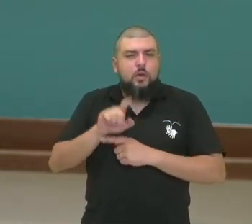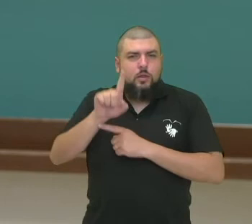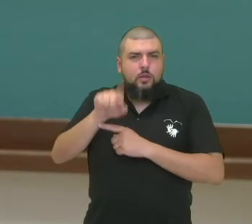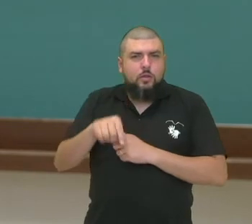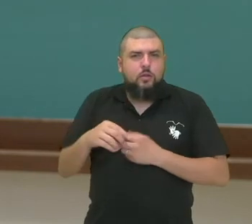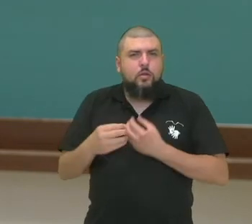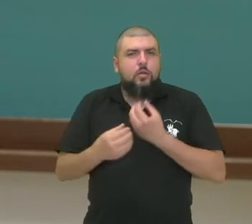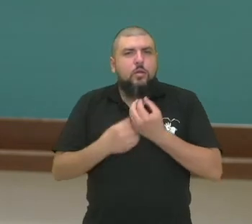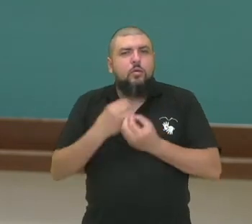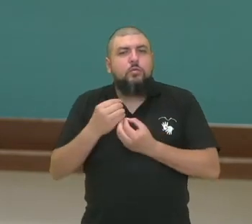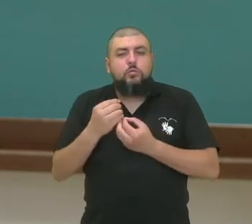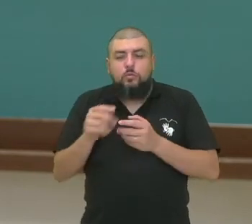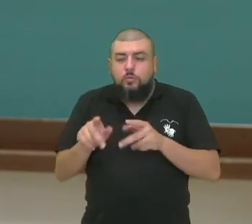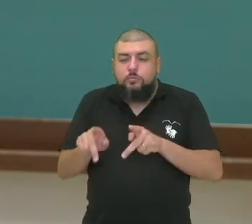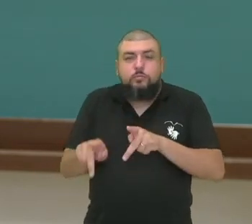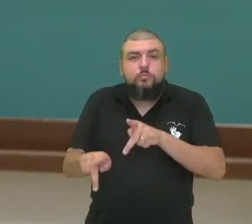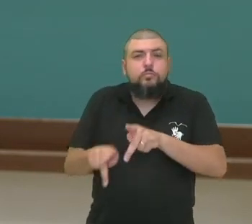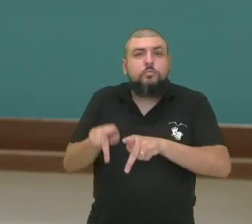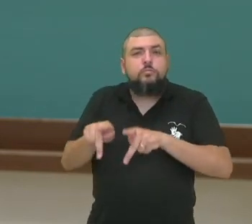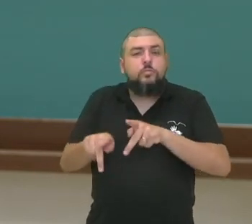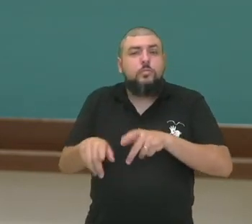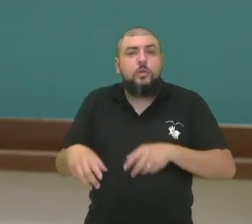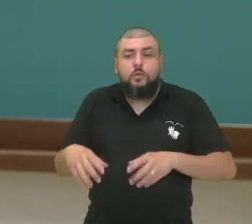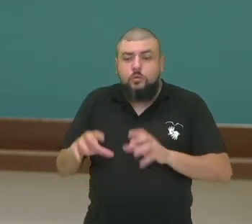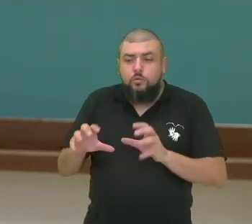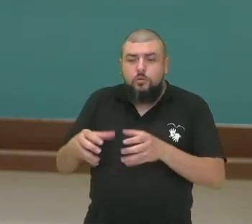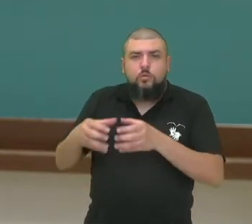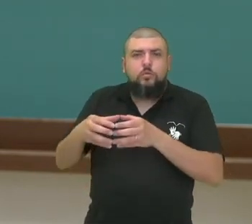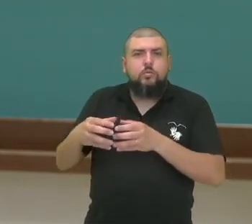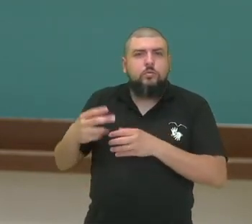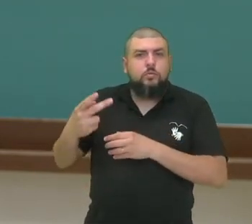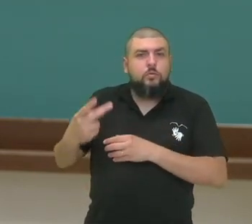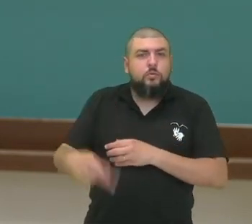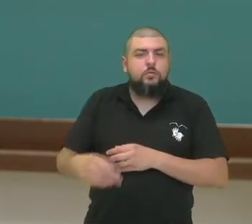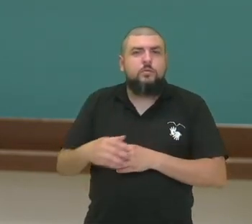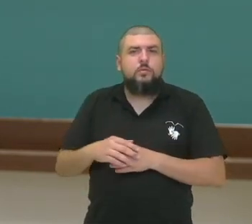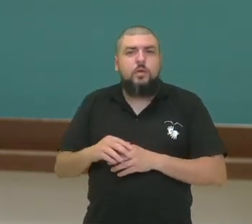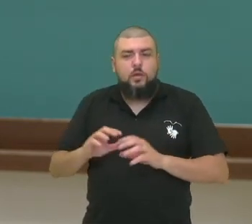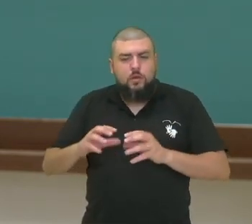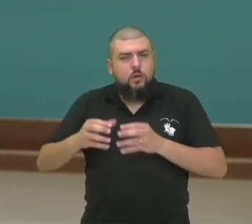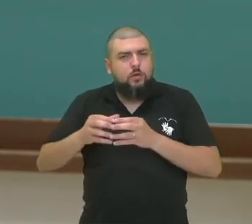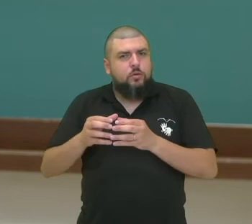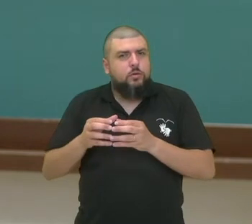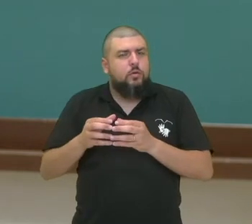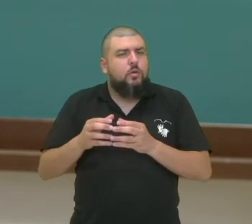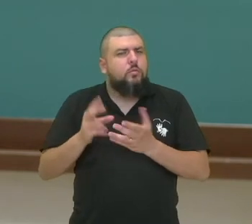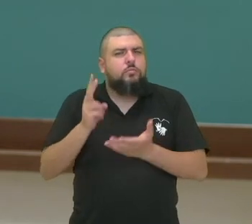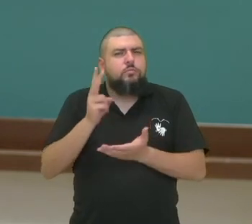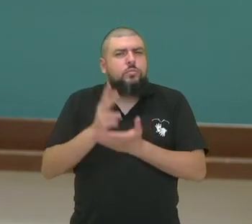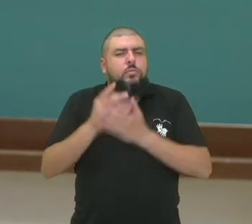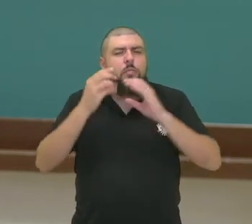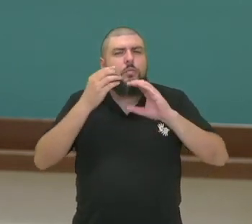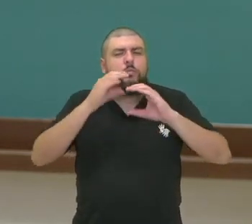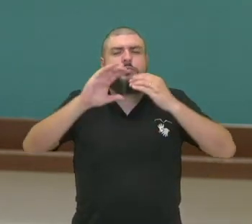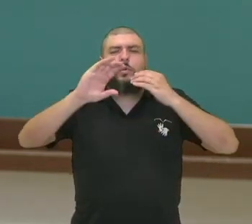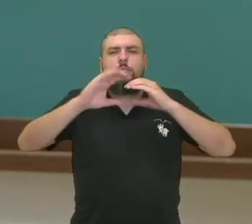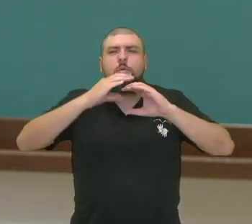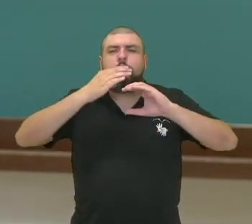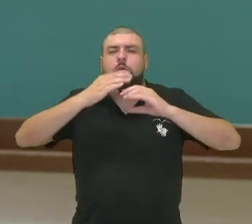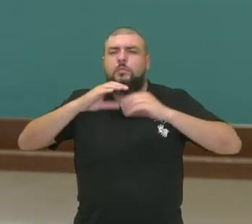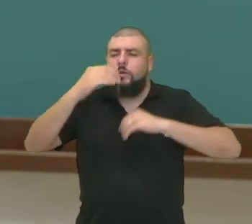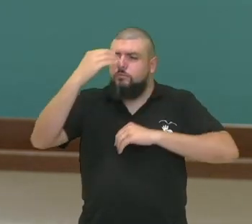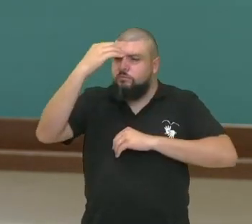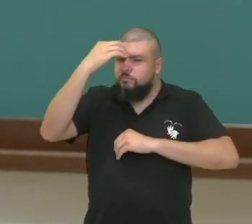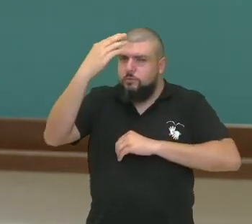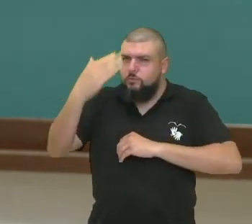identificação, simbolizam um determinado grupo e são cantados, são reverenciados por esses grupos, né? Quantas e quantas